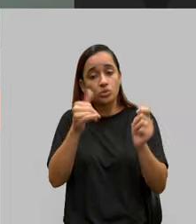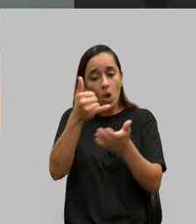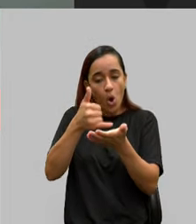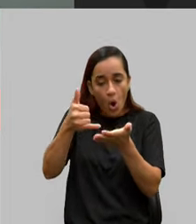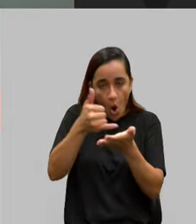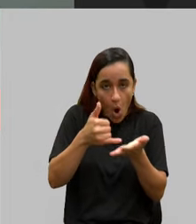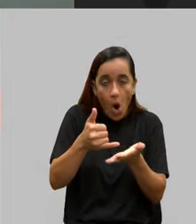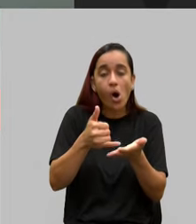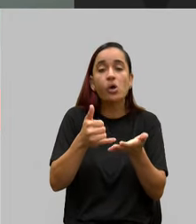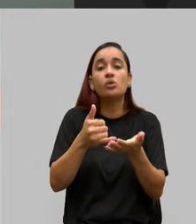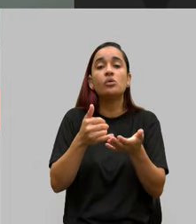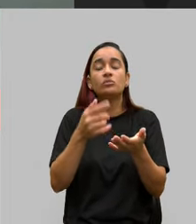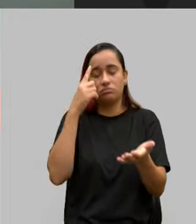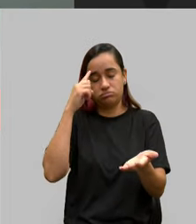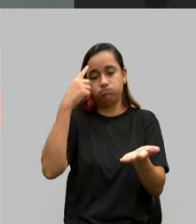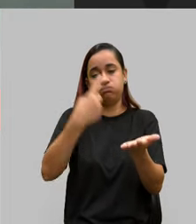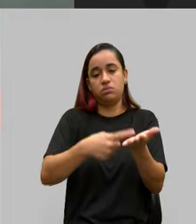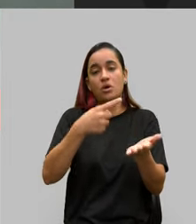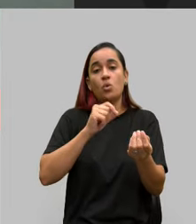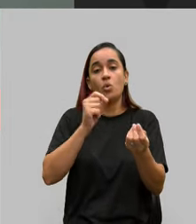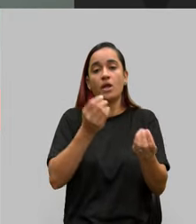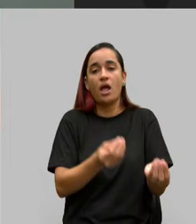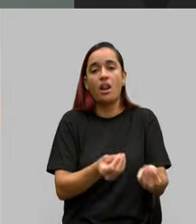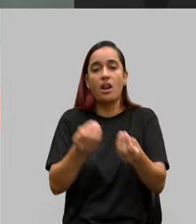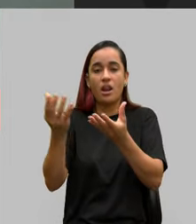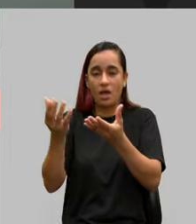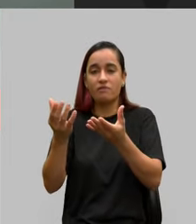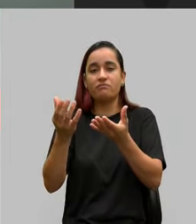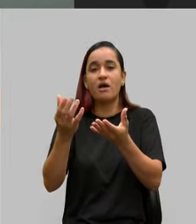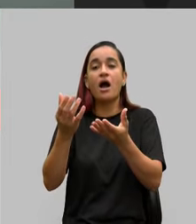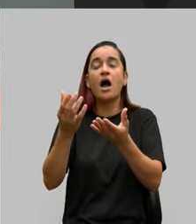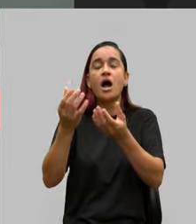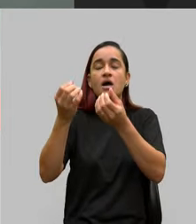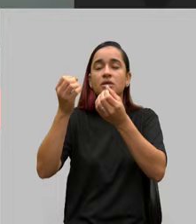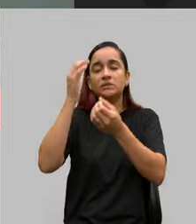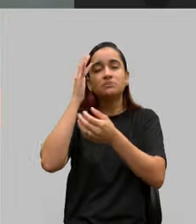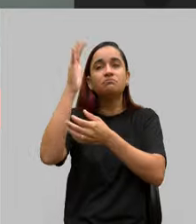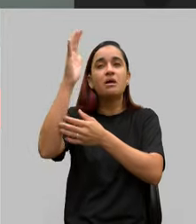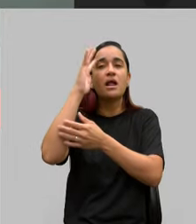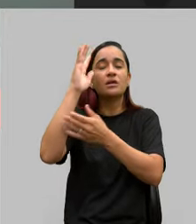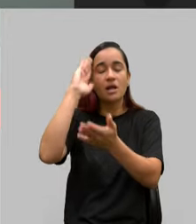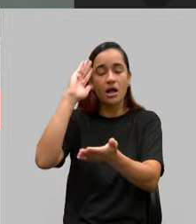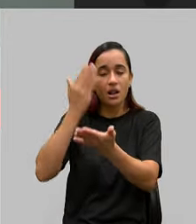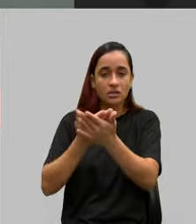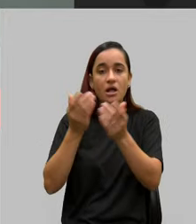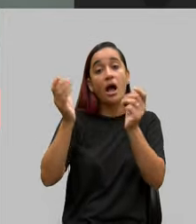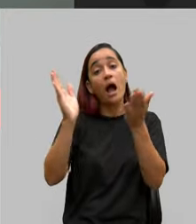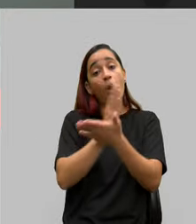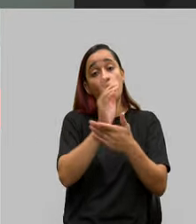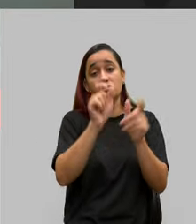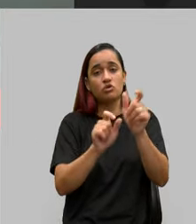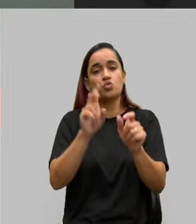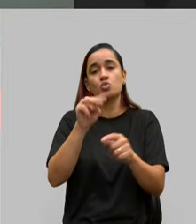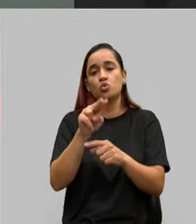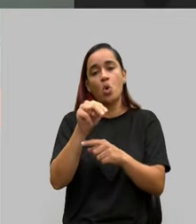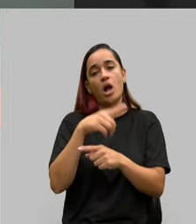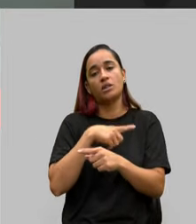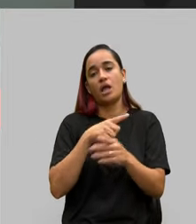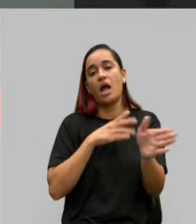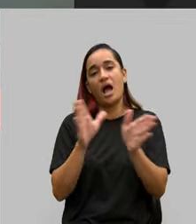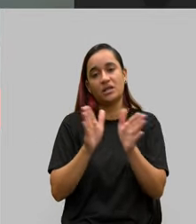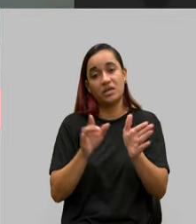comprometem a levar gotas de luz e esperança para pessoas que talvez nunca teriam acesso a esse tratamento as mesmas são vítimas de